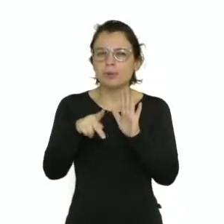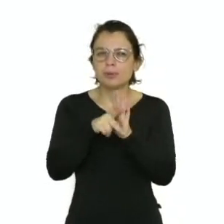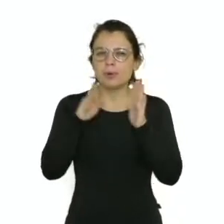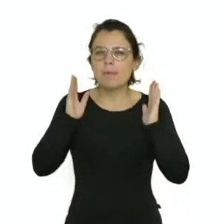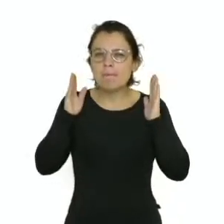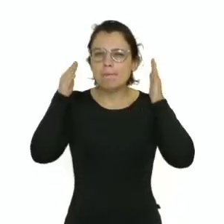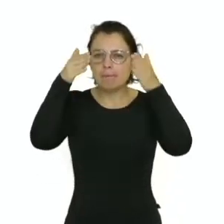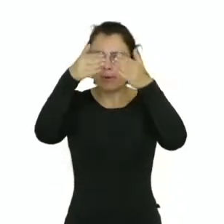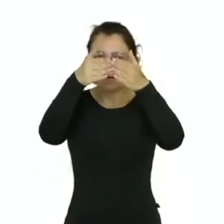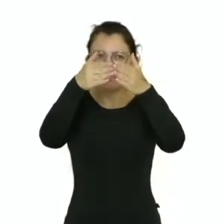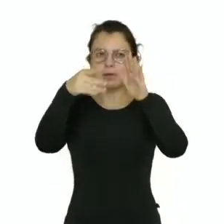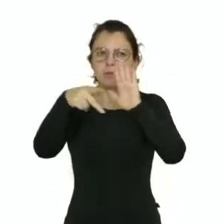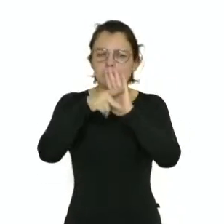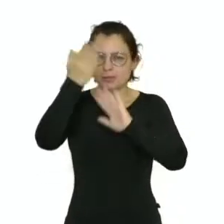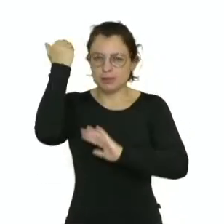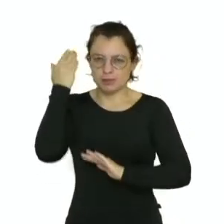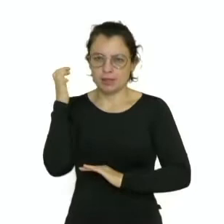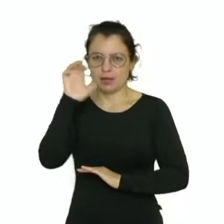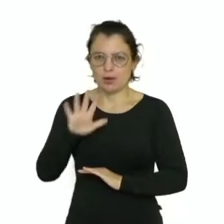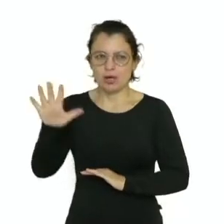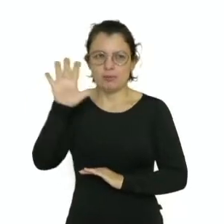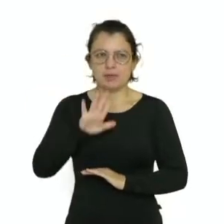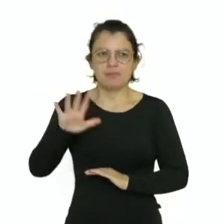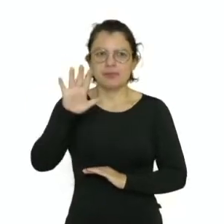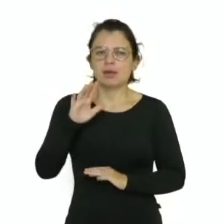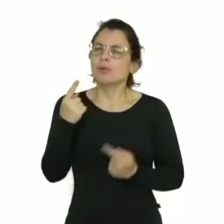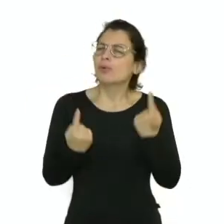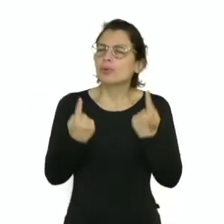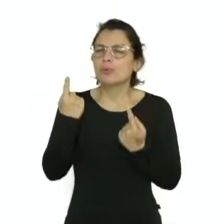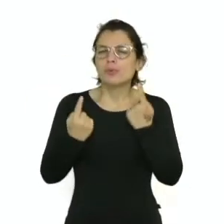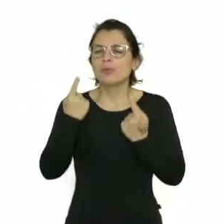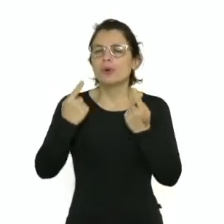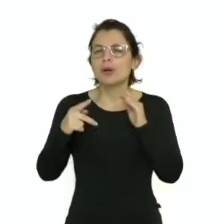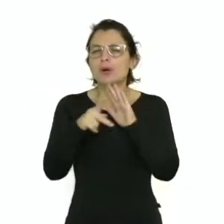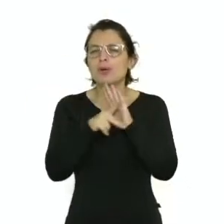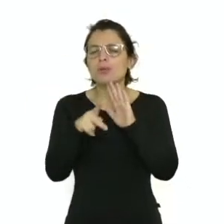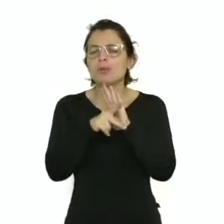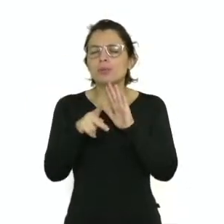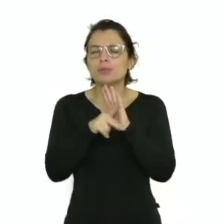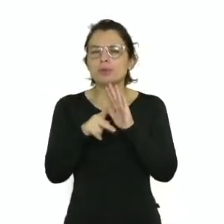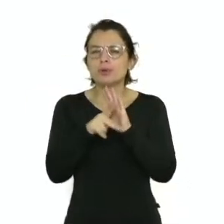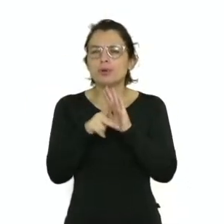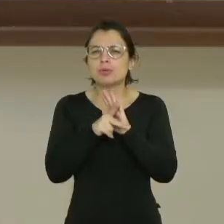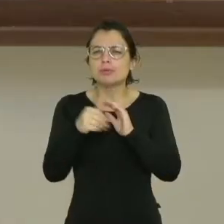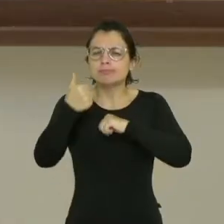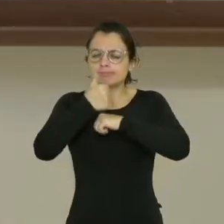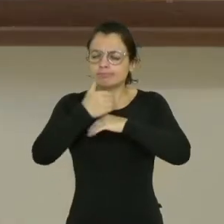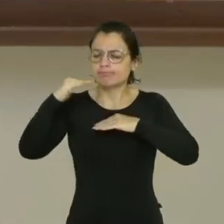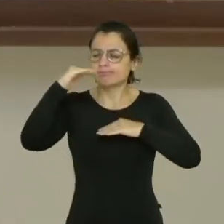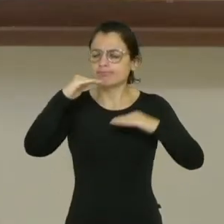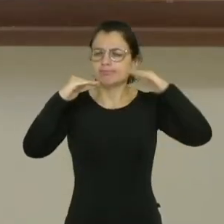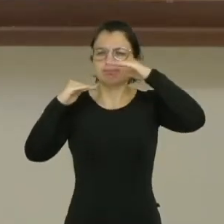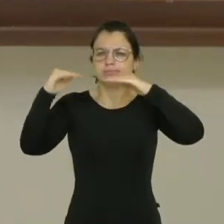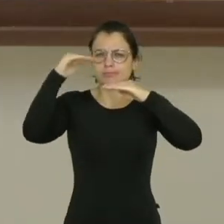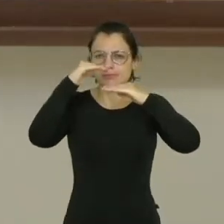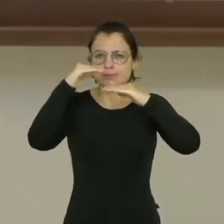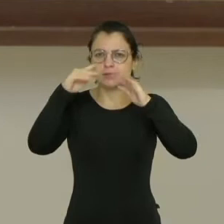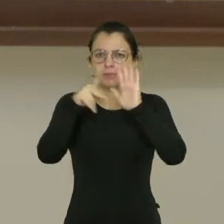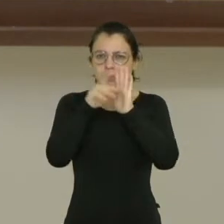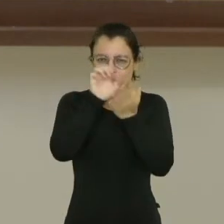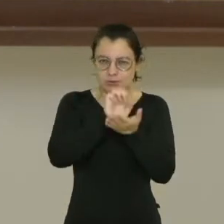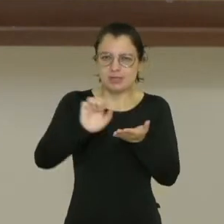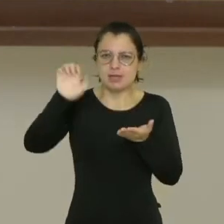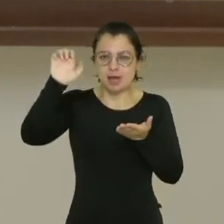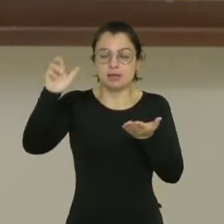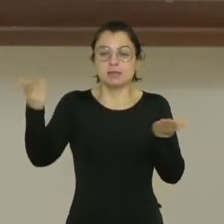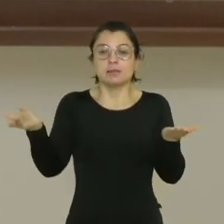Papa tinha na Europa medieval? Quais eram os cargos da hierarquia eclesiástica? Então nós vamos entender como o